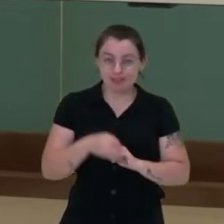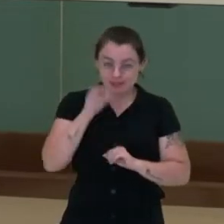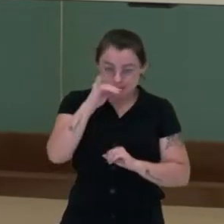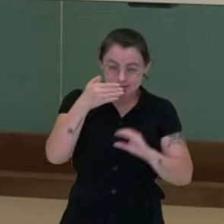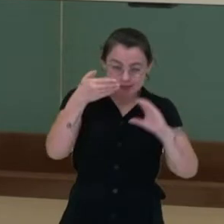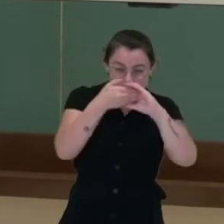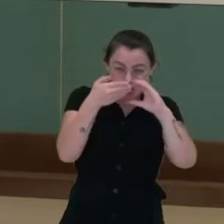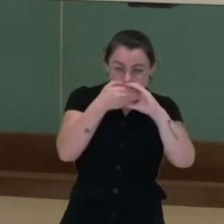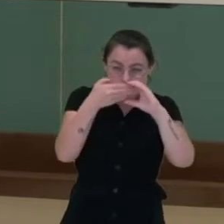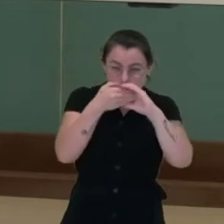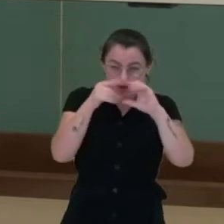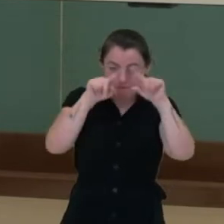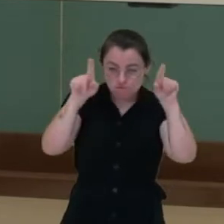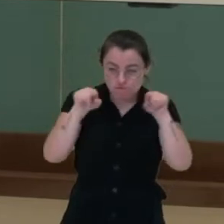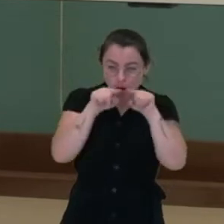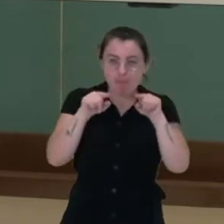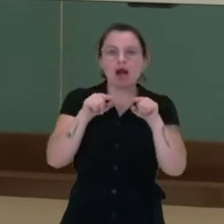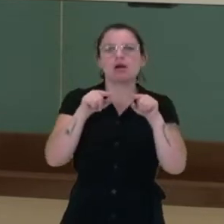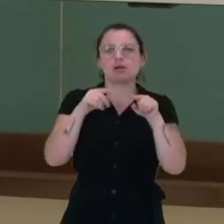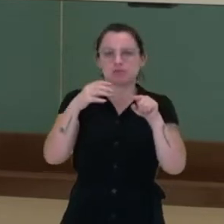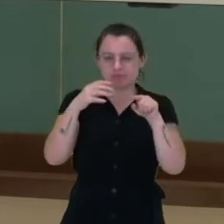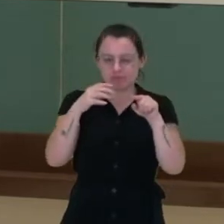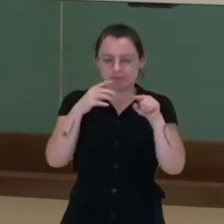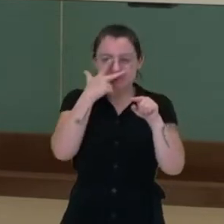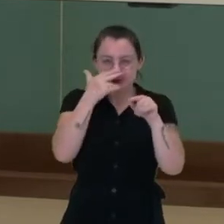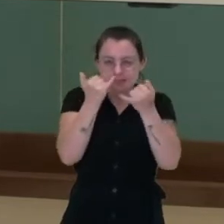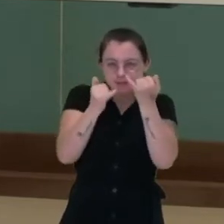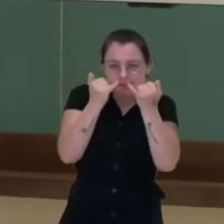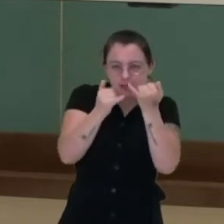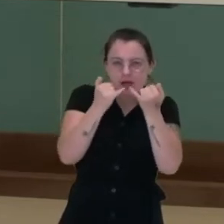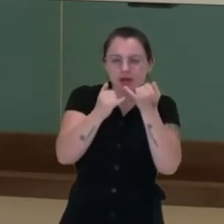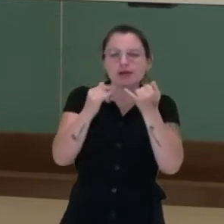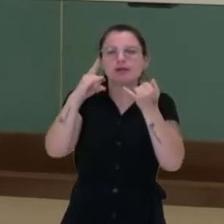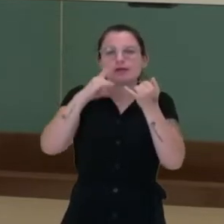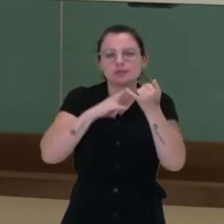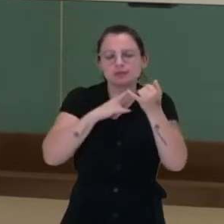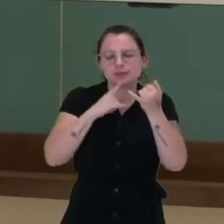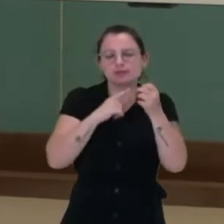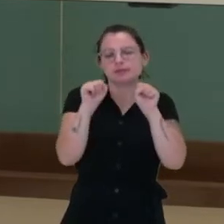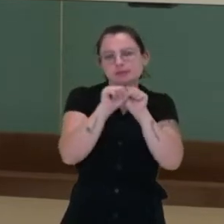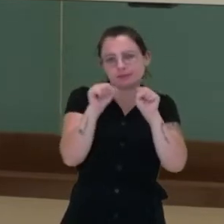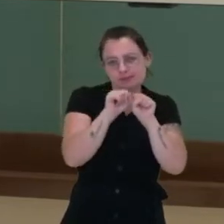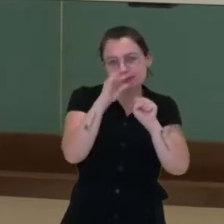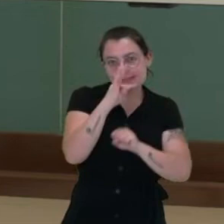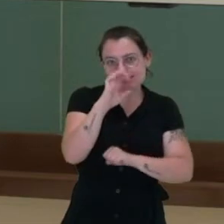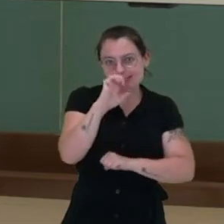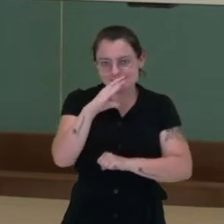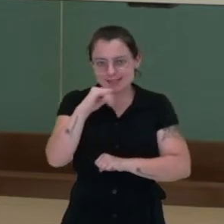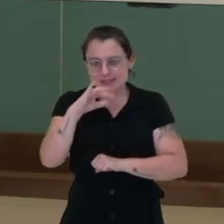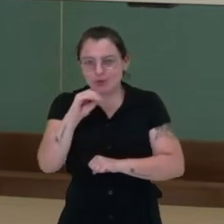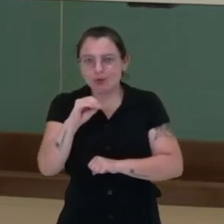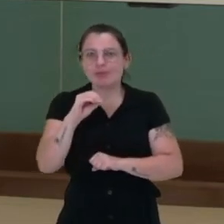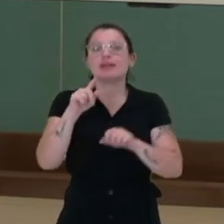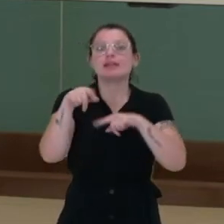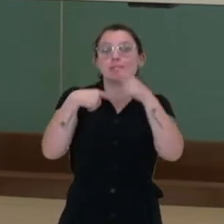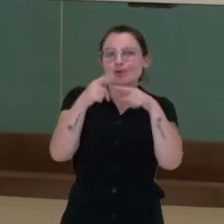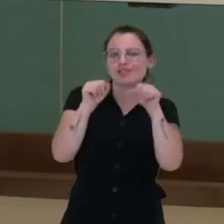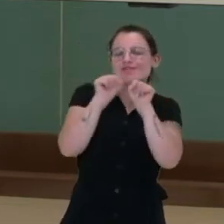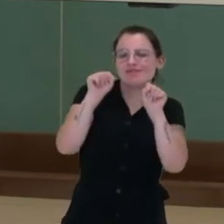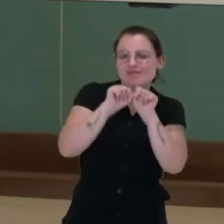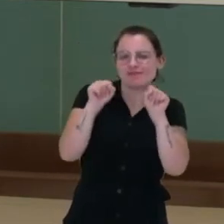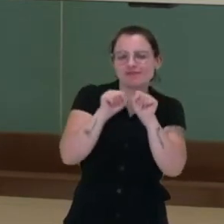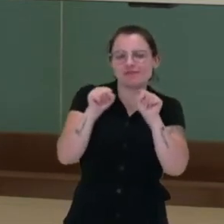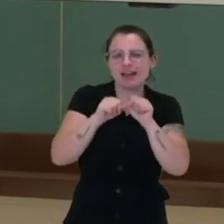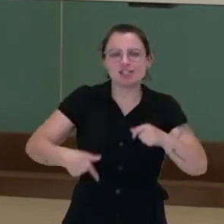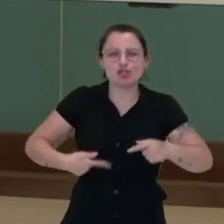semelhante, formam os tecidos. Esses tecidos, por sua vez, se juntam e formam os órgãos. Então, se nós